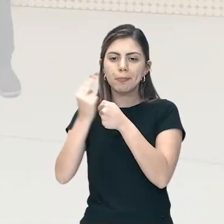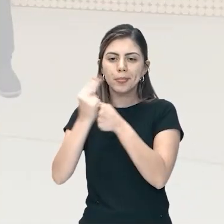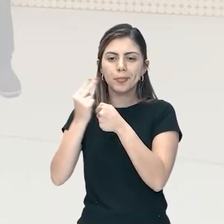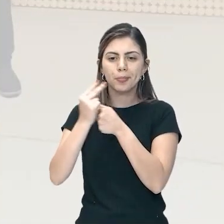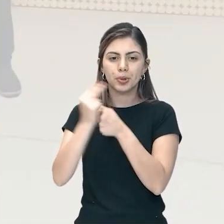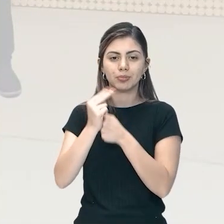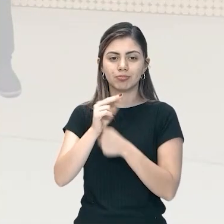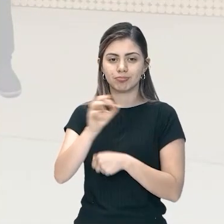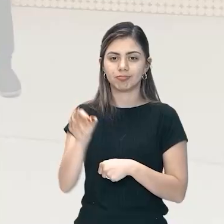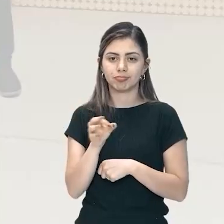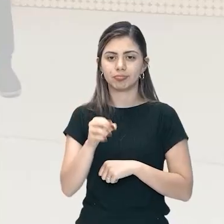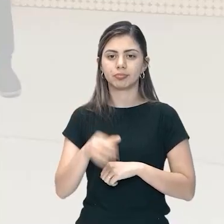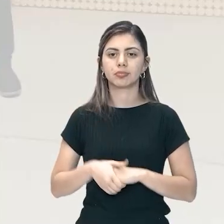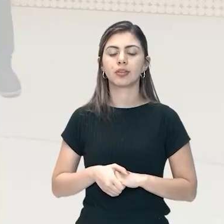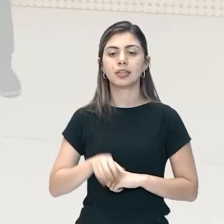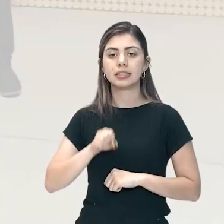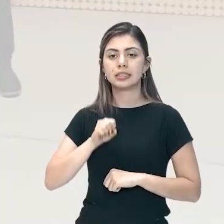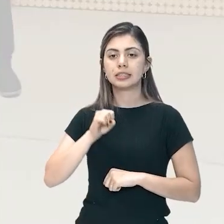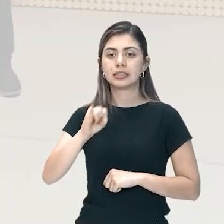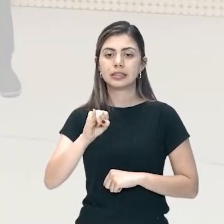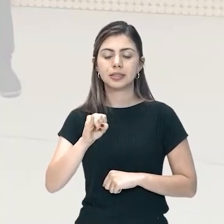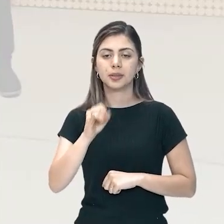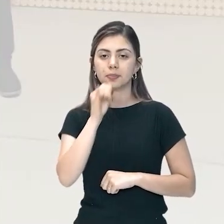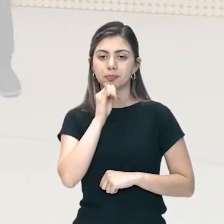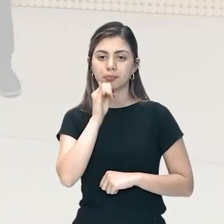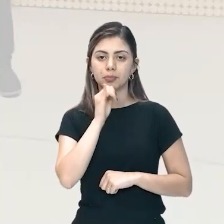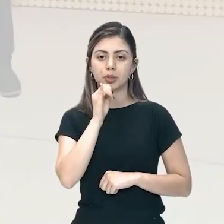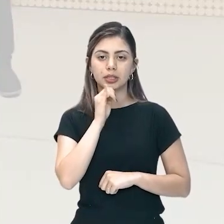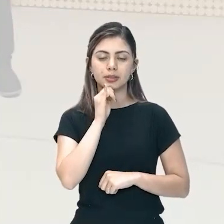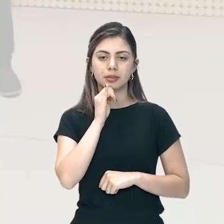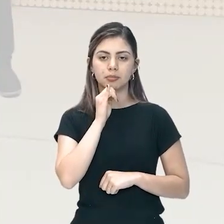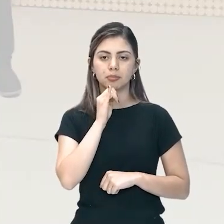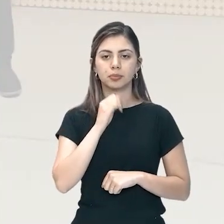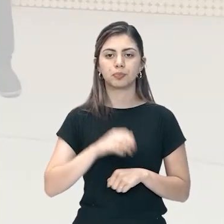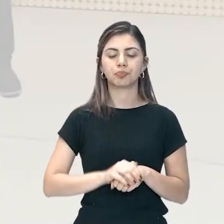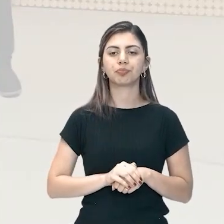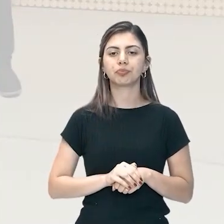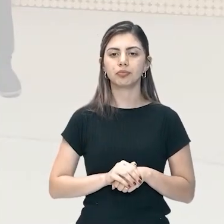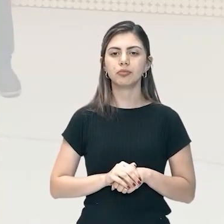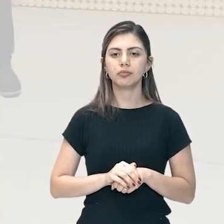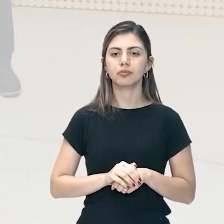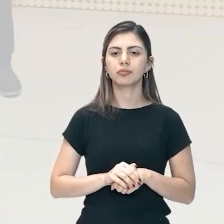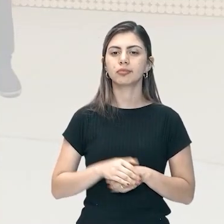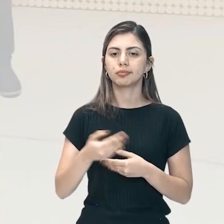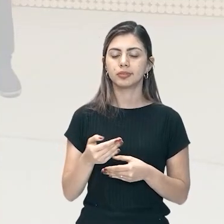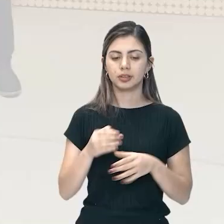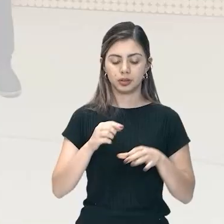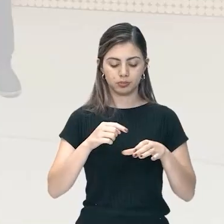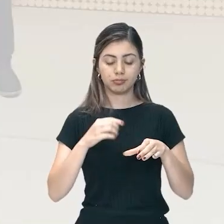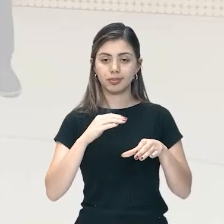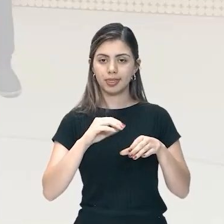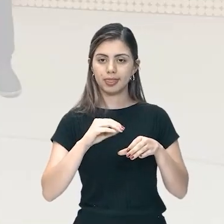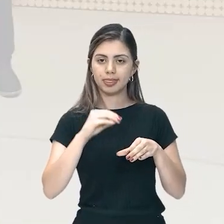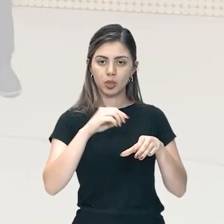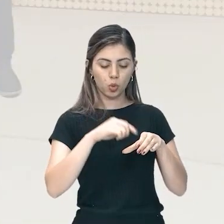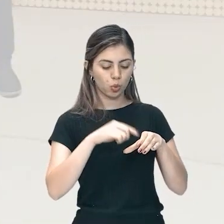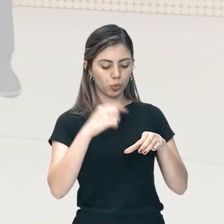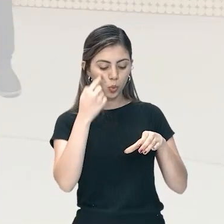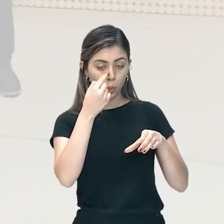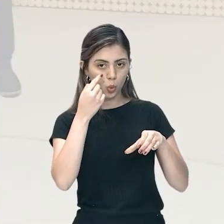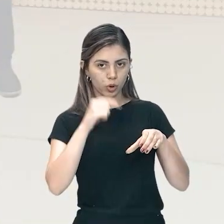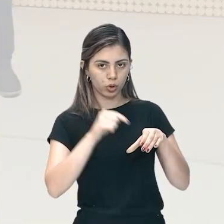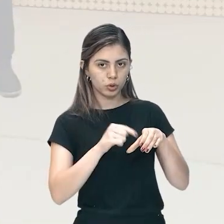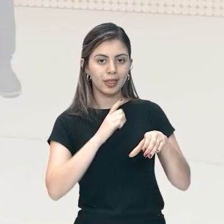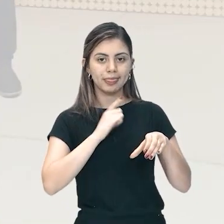tá, pessoal? Se você encostar, sem ser a pálpebra é o que fecha. Depois da pálpebra, vai vir essa parte